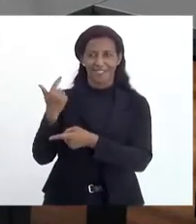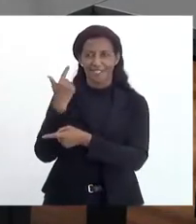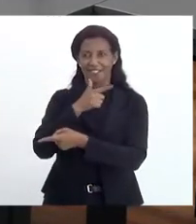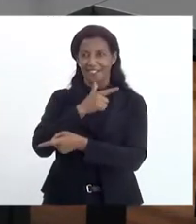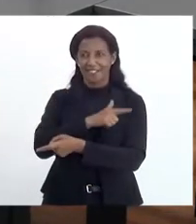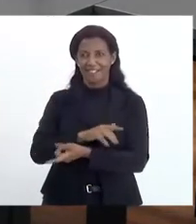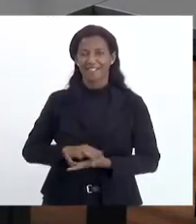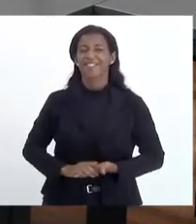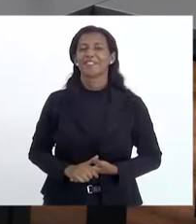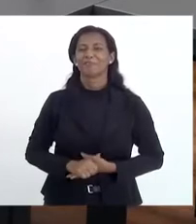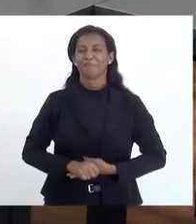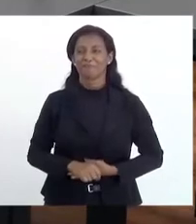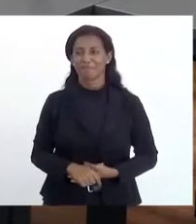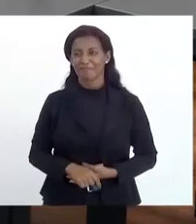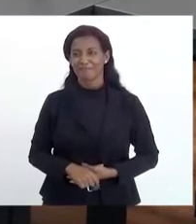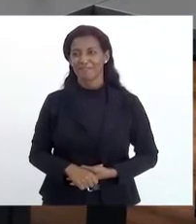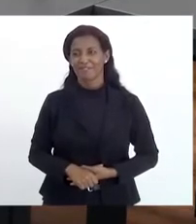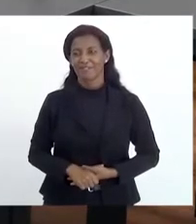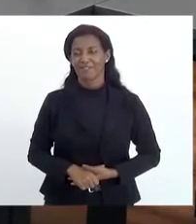se sustentar.